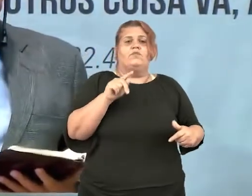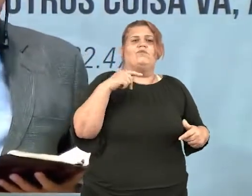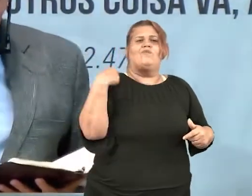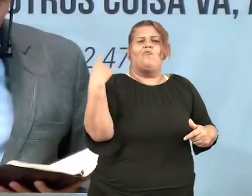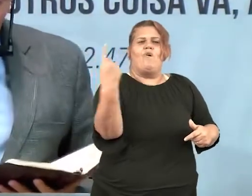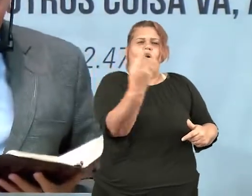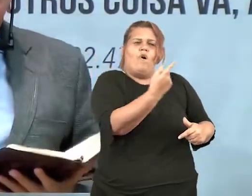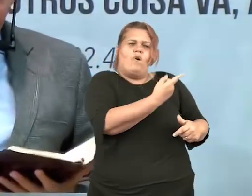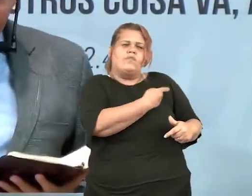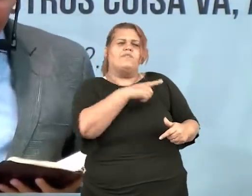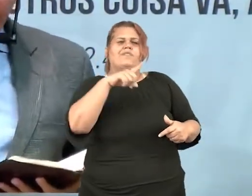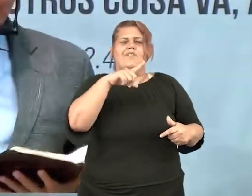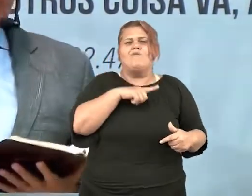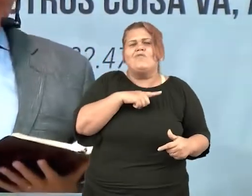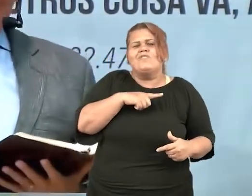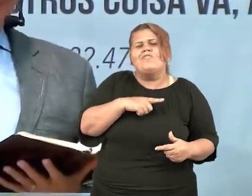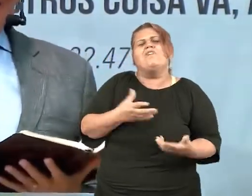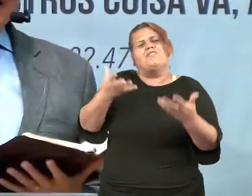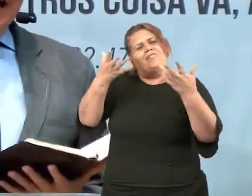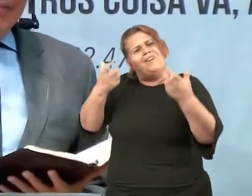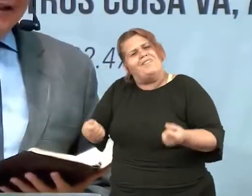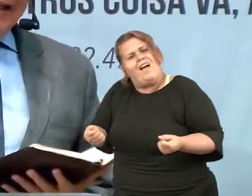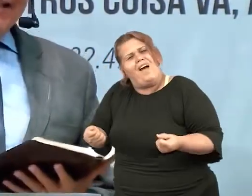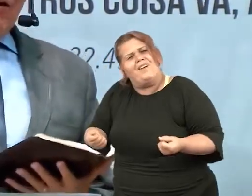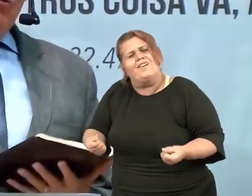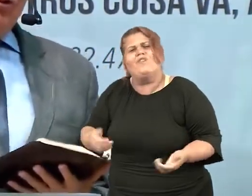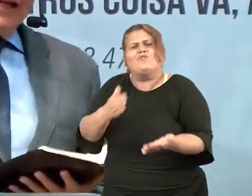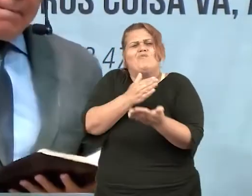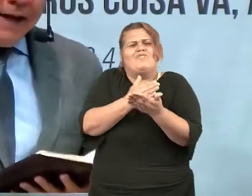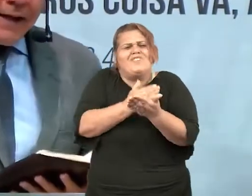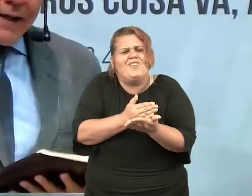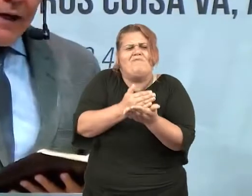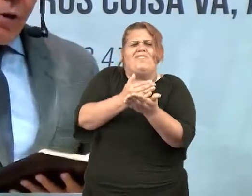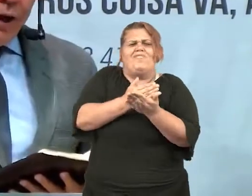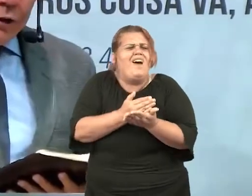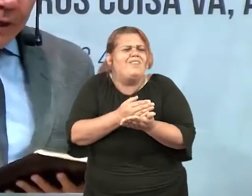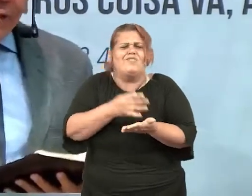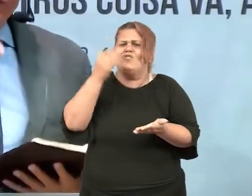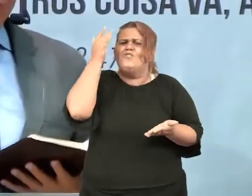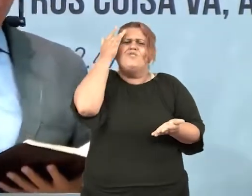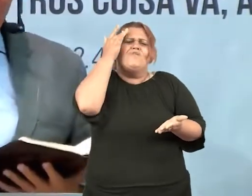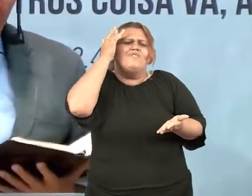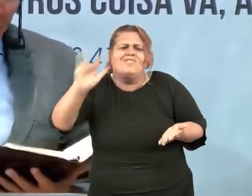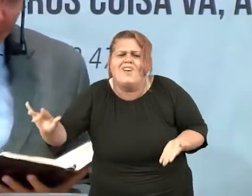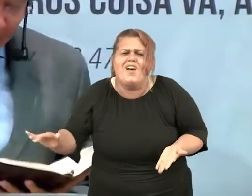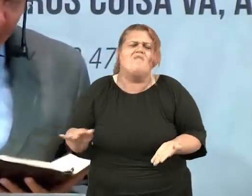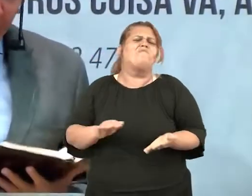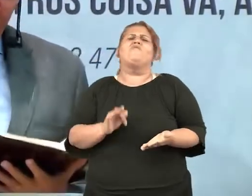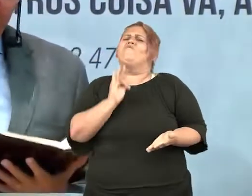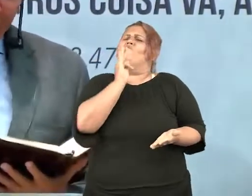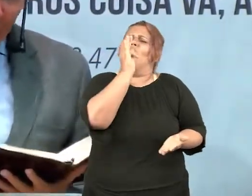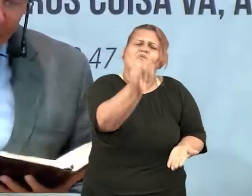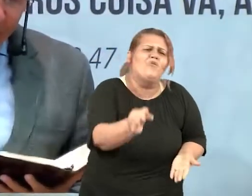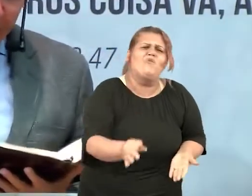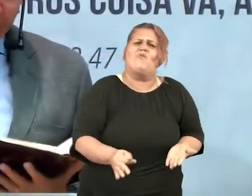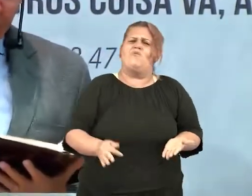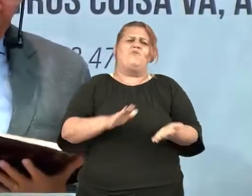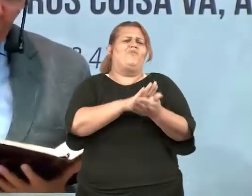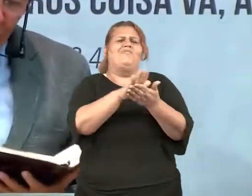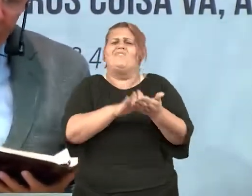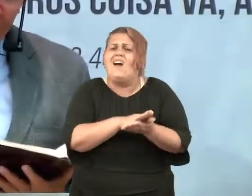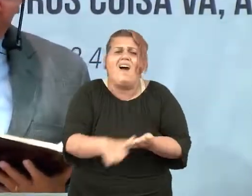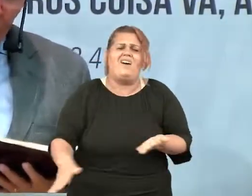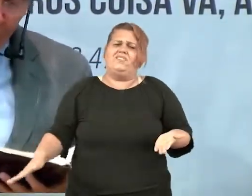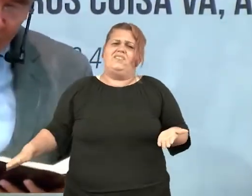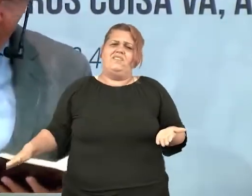nós temos que admitir a nossa limitação do saber com respeito ao futuro. Vós não sabeis